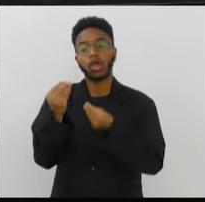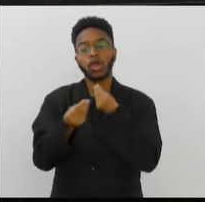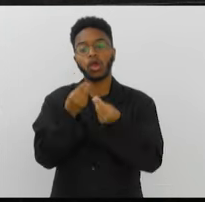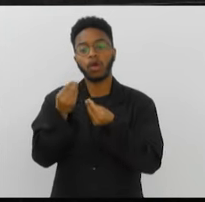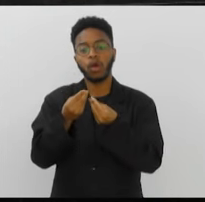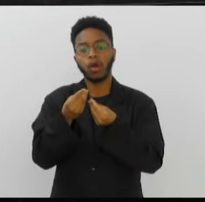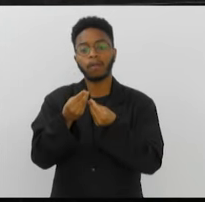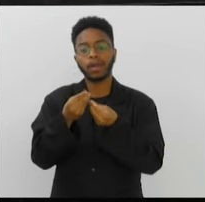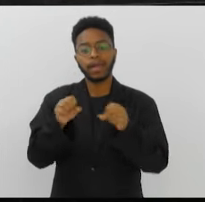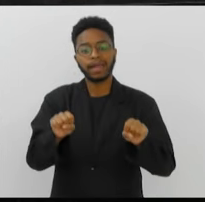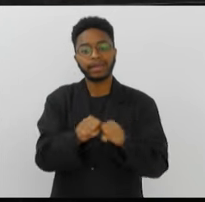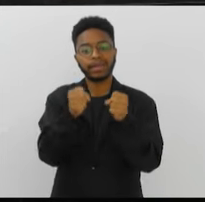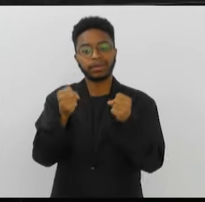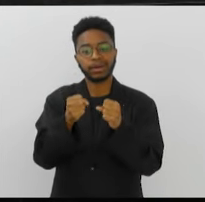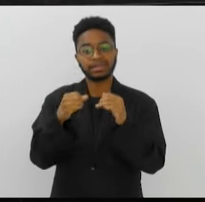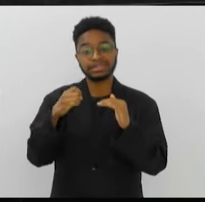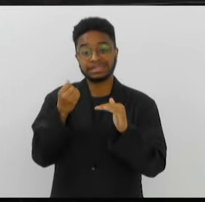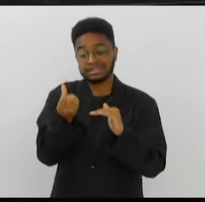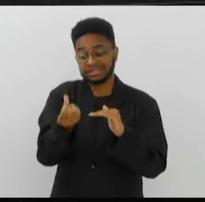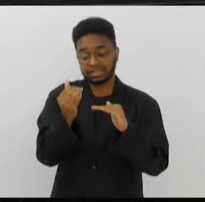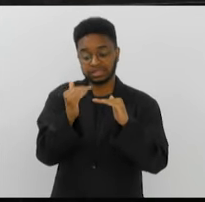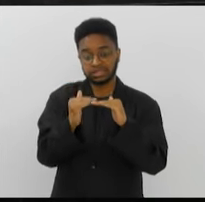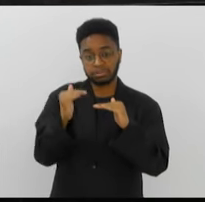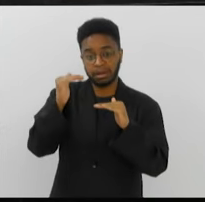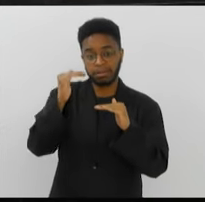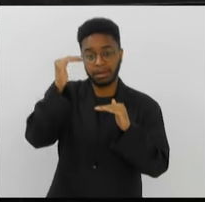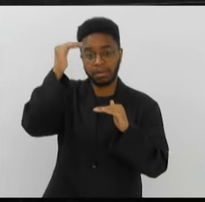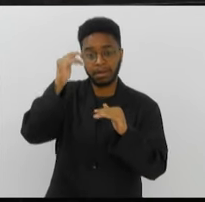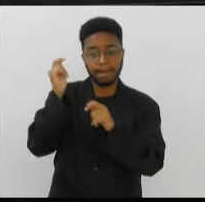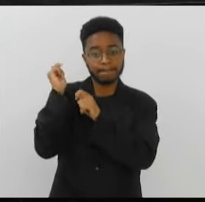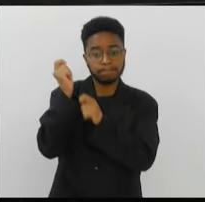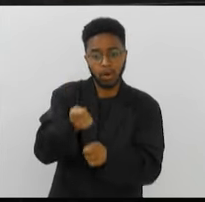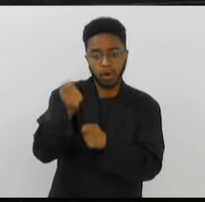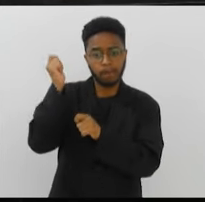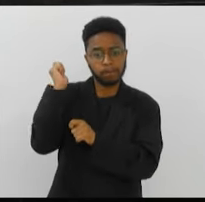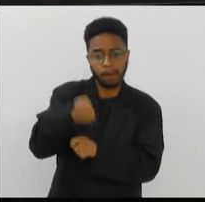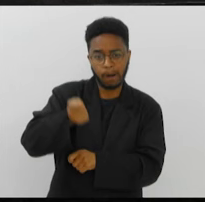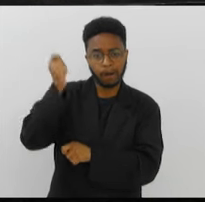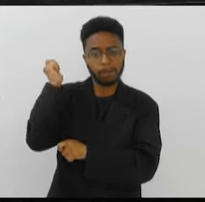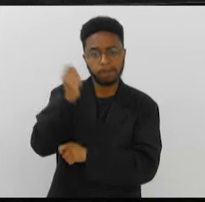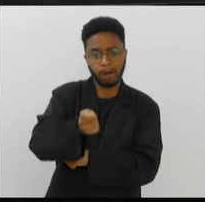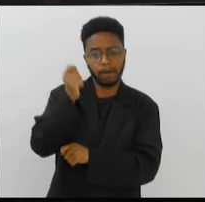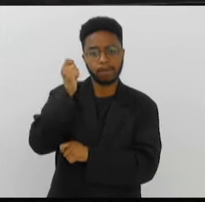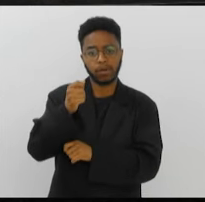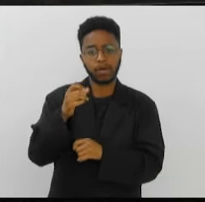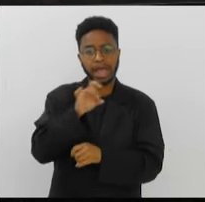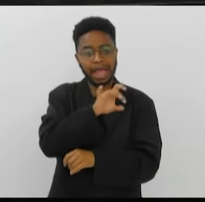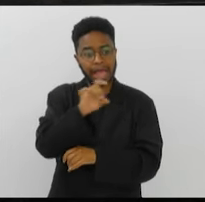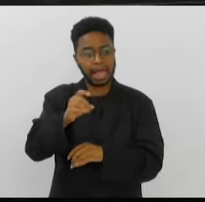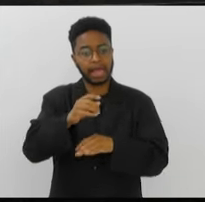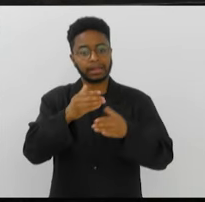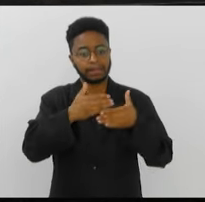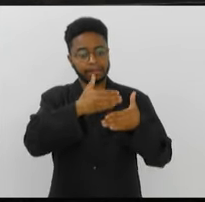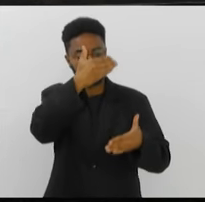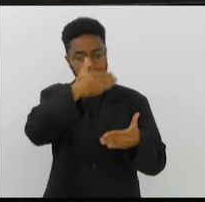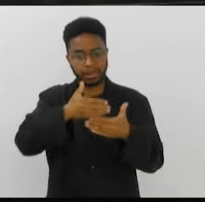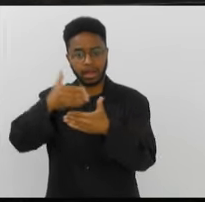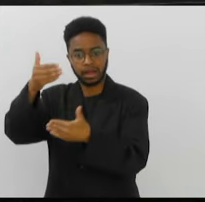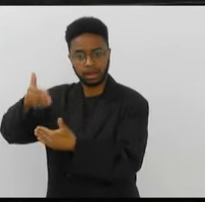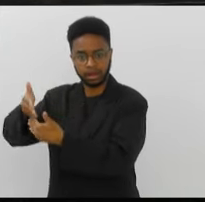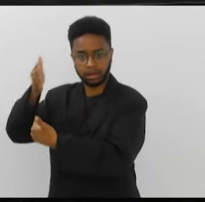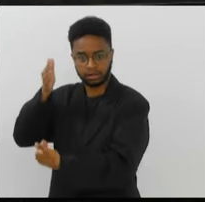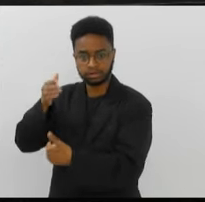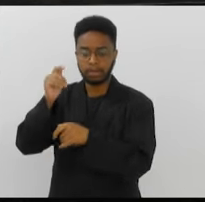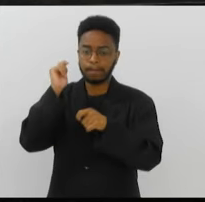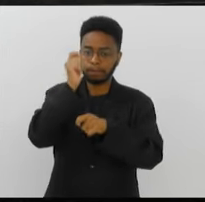de 6 pavimentos na marreta, parede por parede, laje por